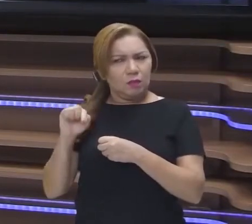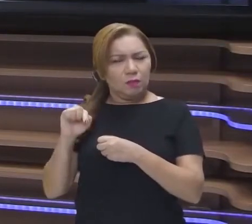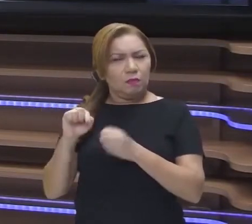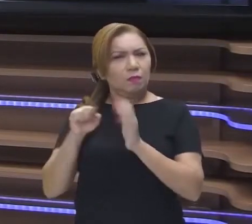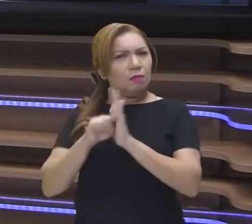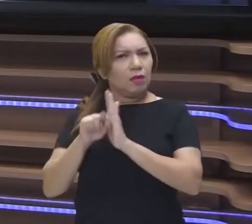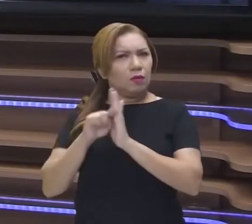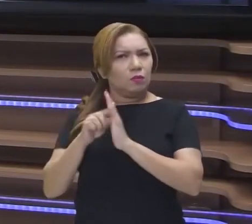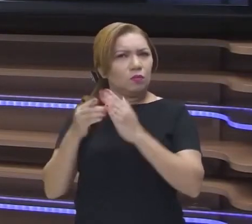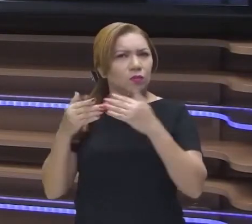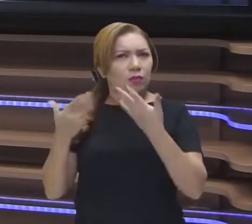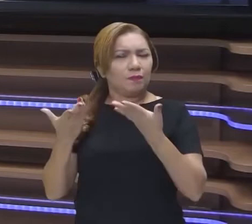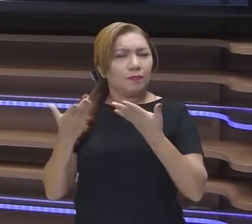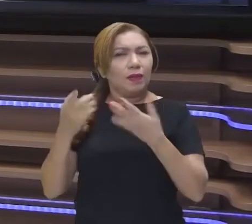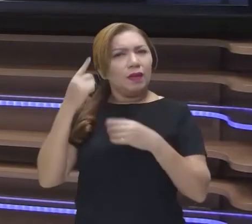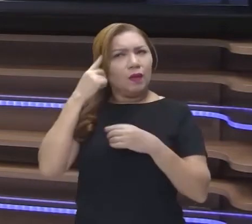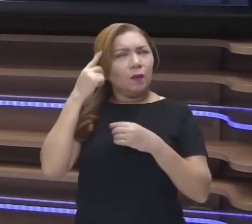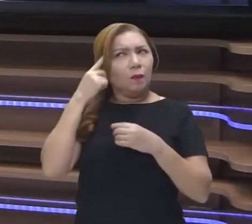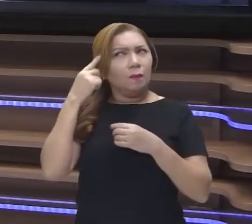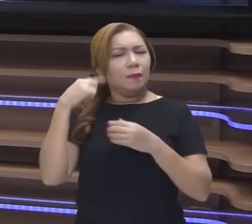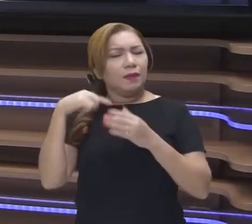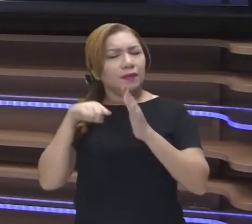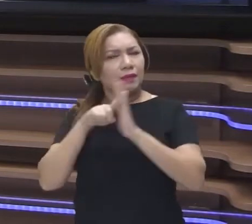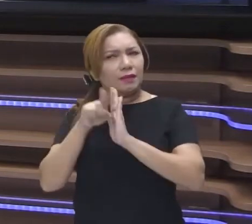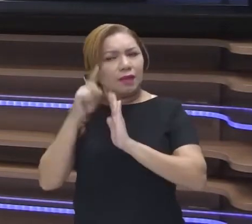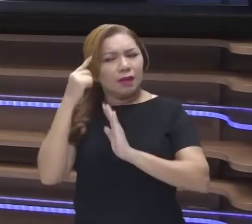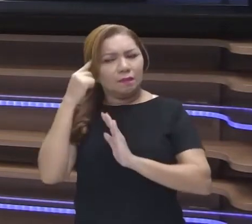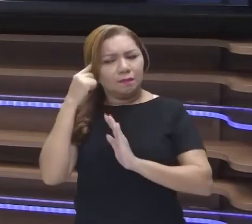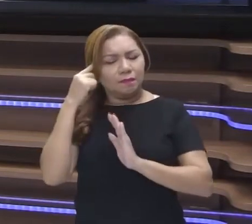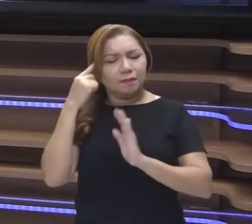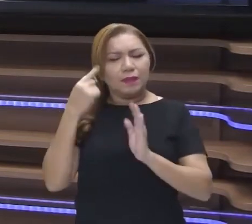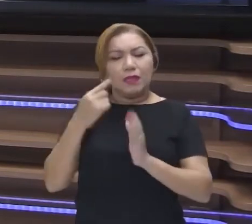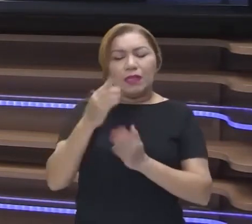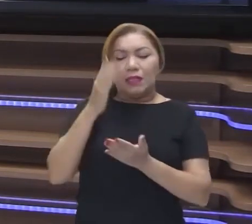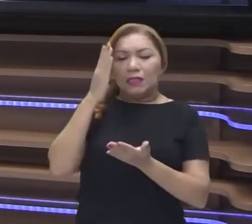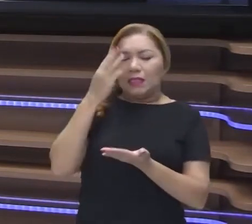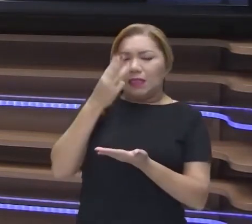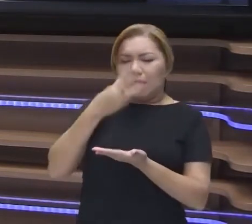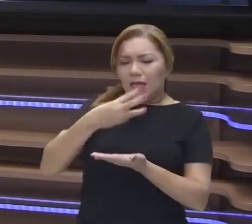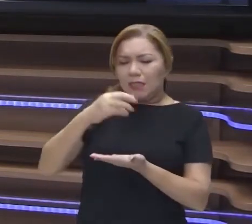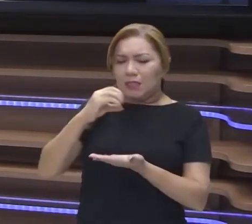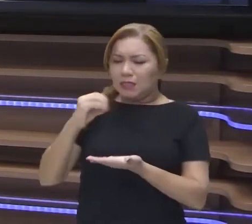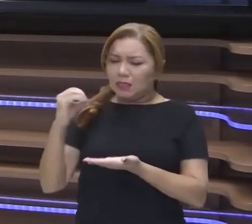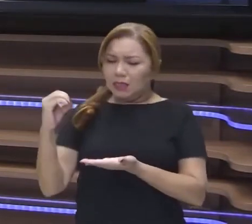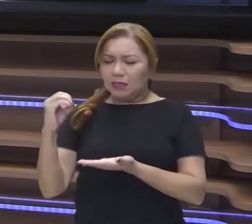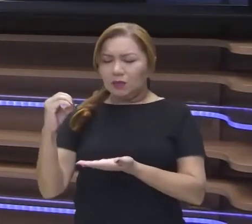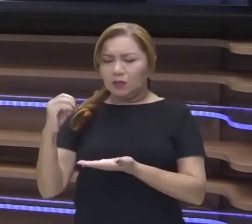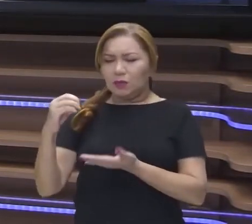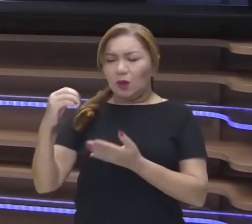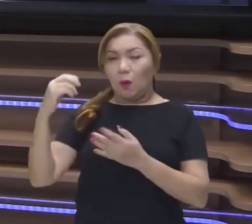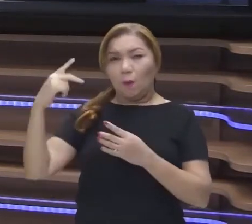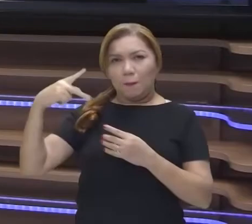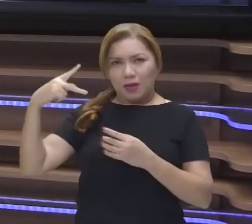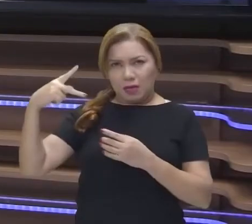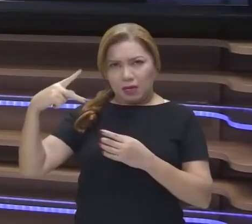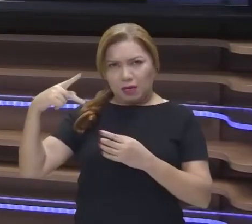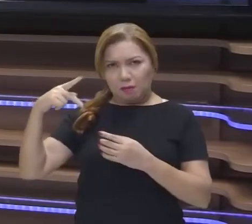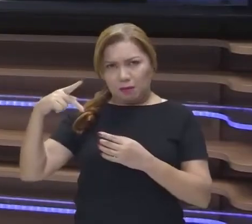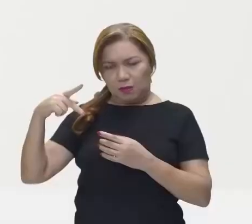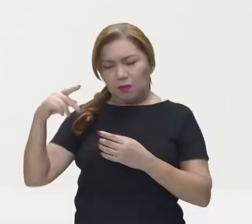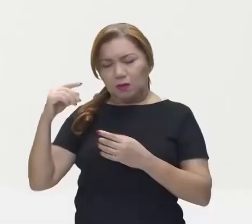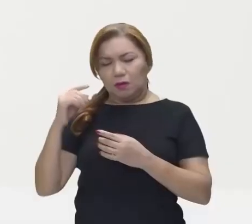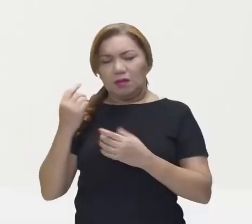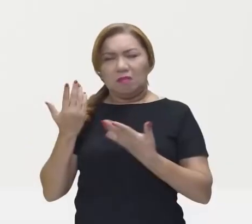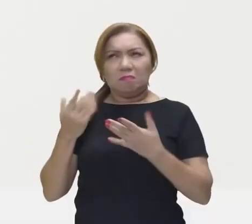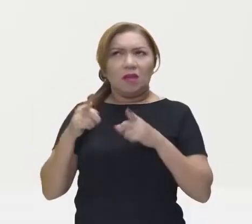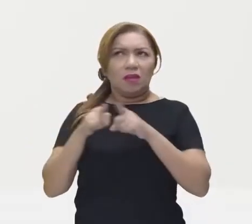metade, né, do valor. Será que é a mesma coisa, a mesma linha de raciocínio serve para o perímetro? Vamos lá para a tela,